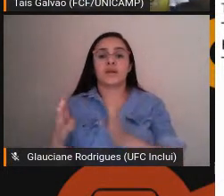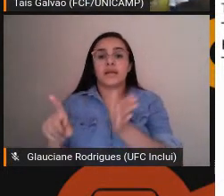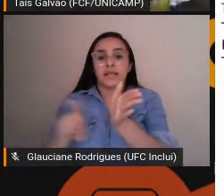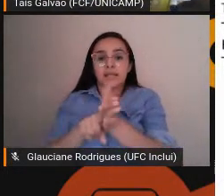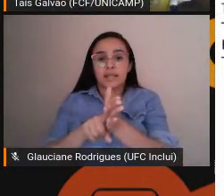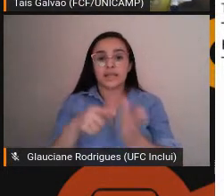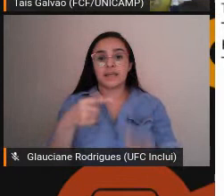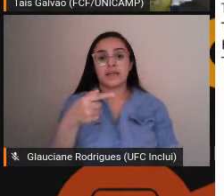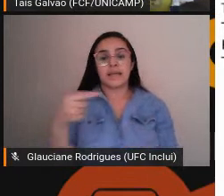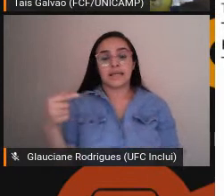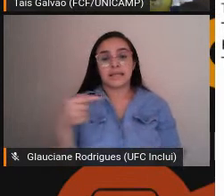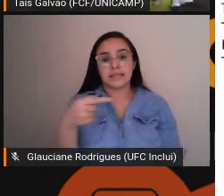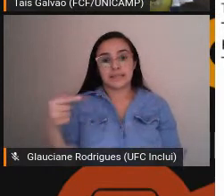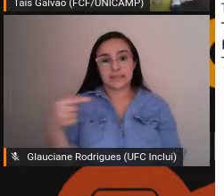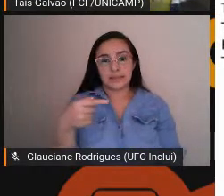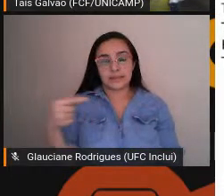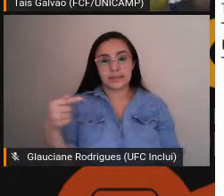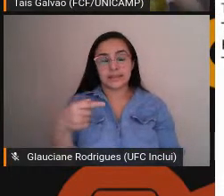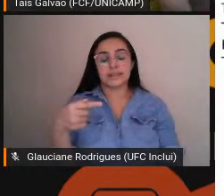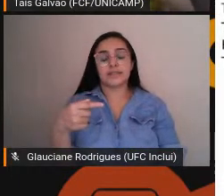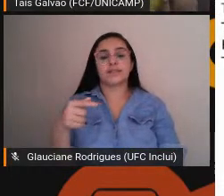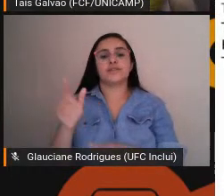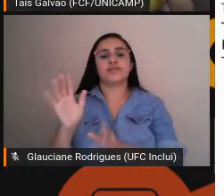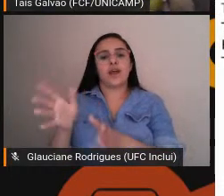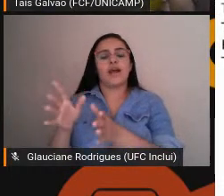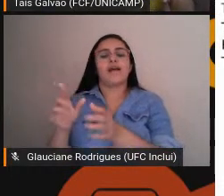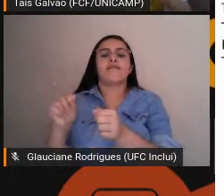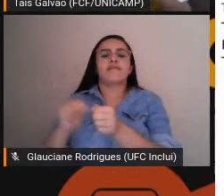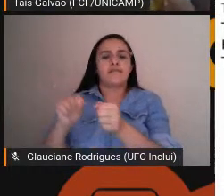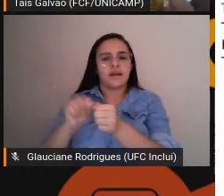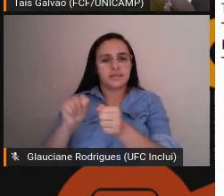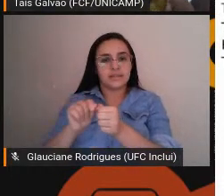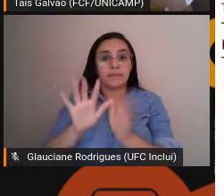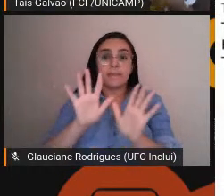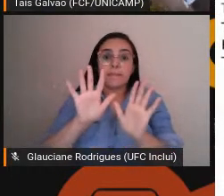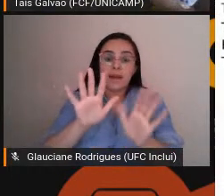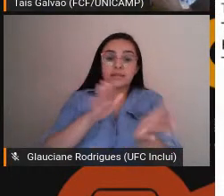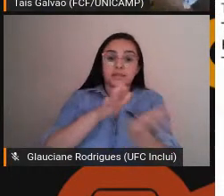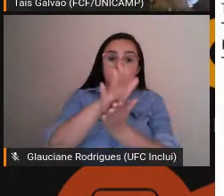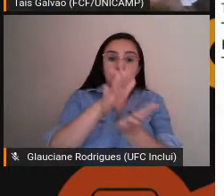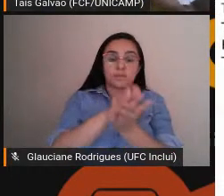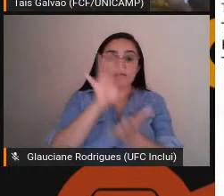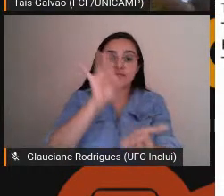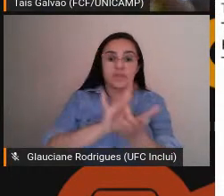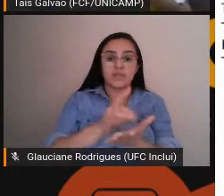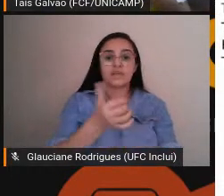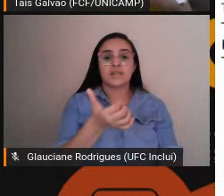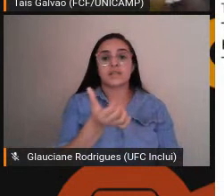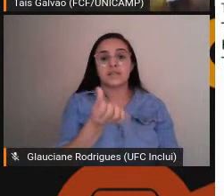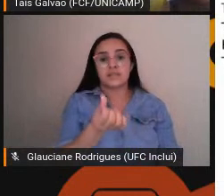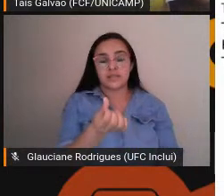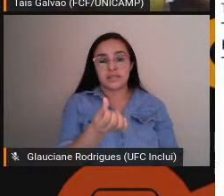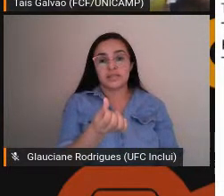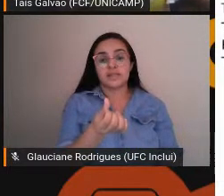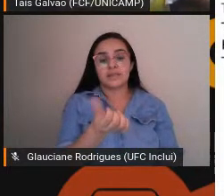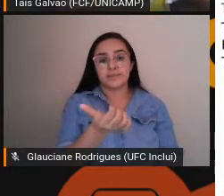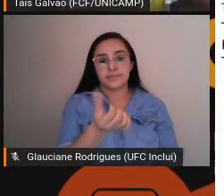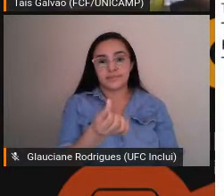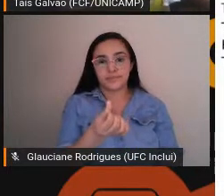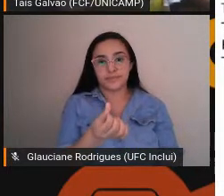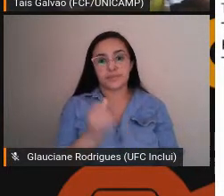77 ensaios e 16 publicaram. Quando eles verificam, quando eles fazem uma divisão dessas chances e calculam a razão de